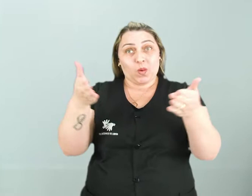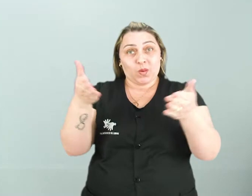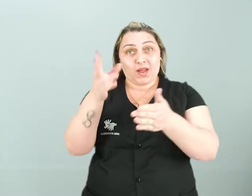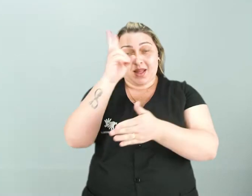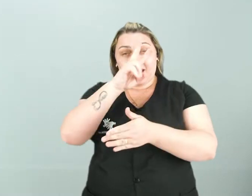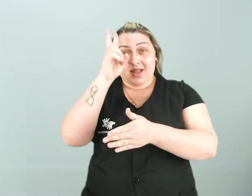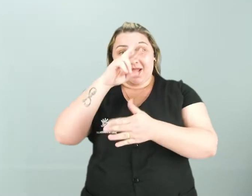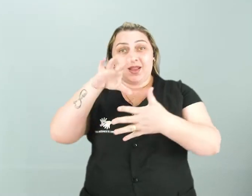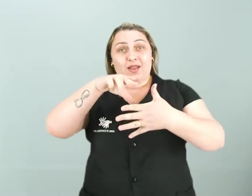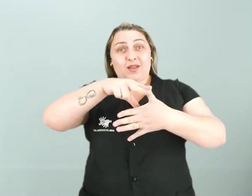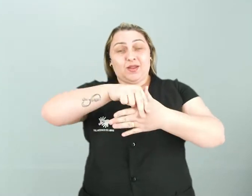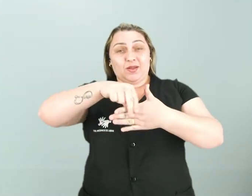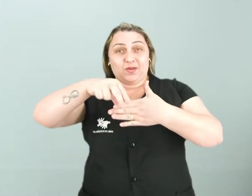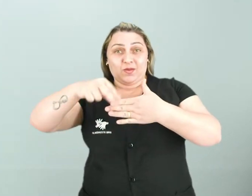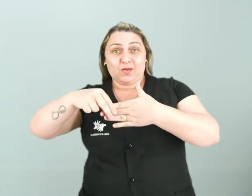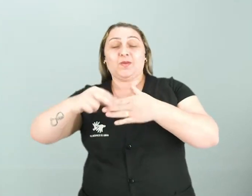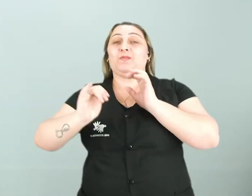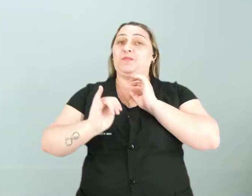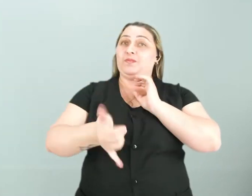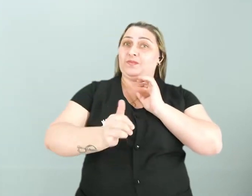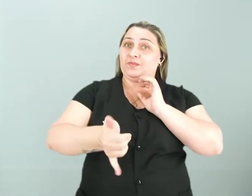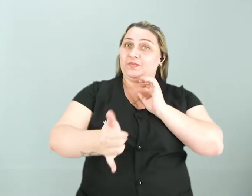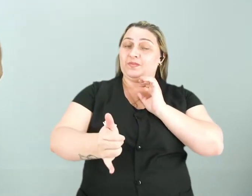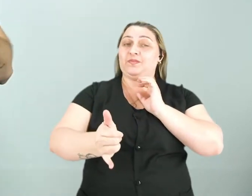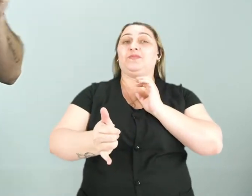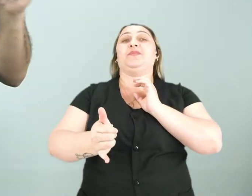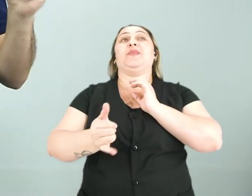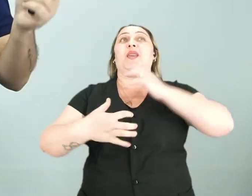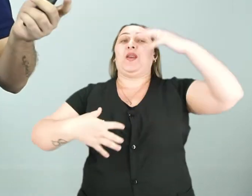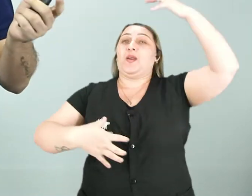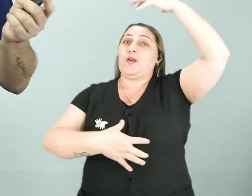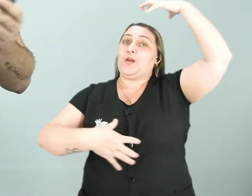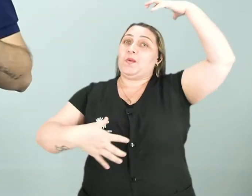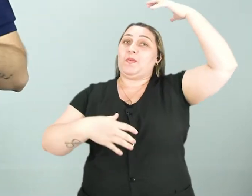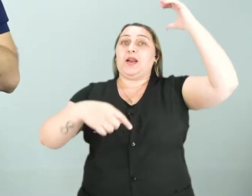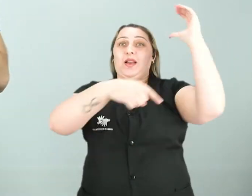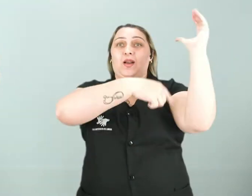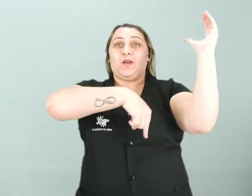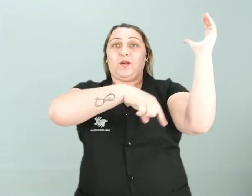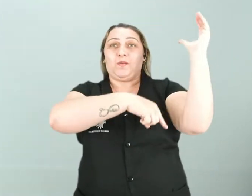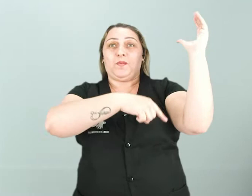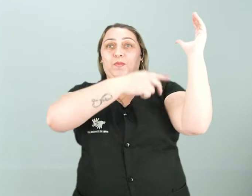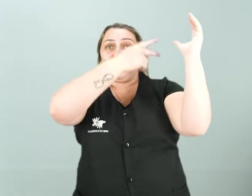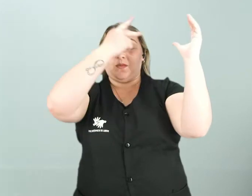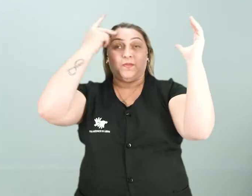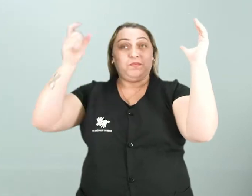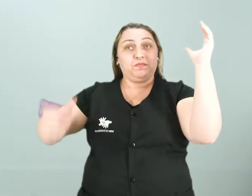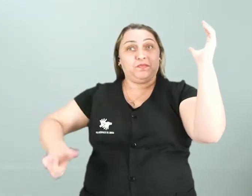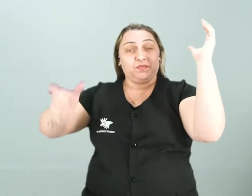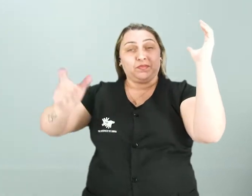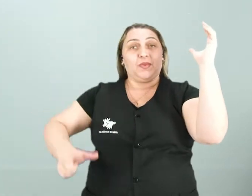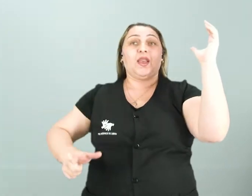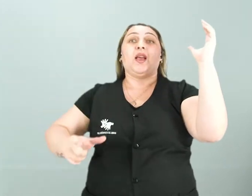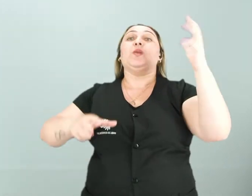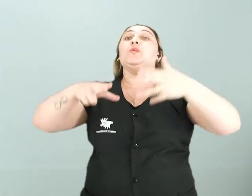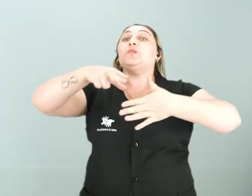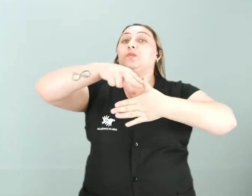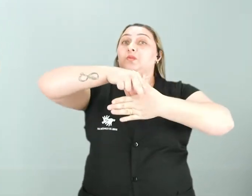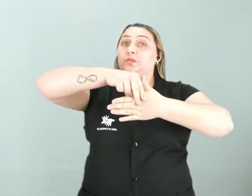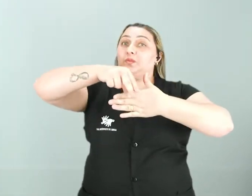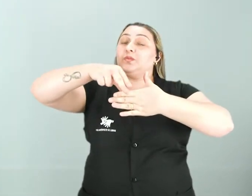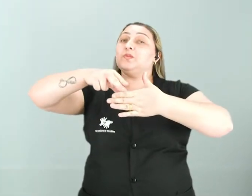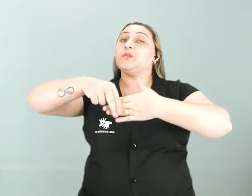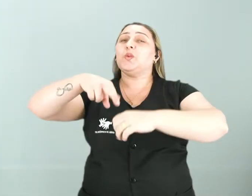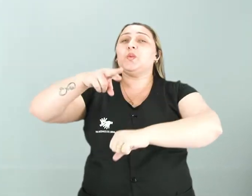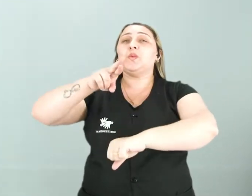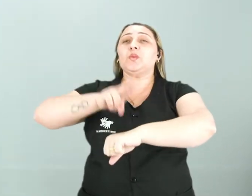Você lembra do reconto que eu contei, né? O macaco e o buraco, dos personagens, do cordel, o